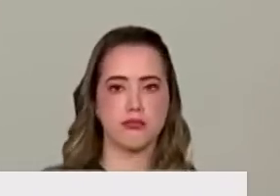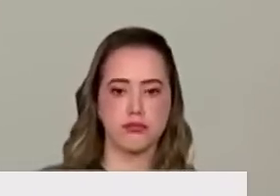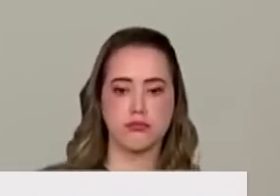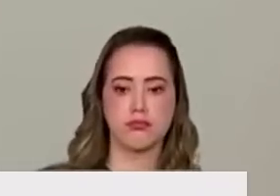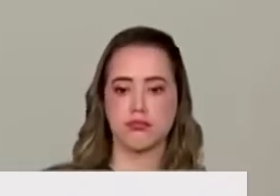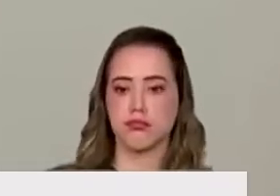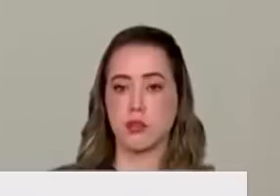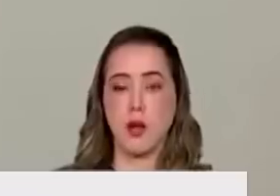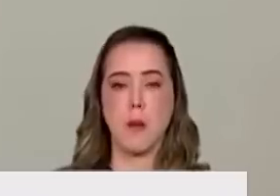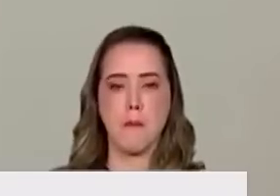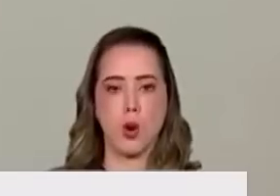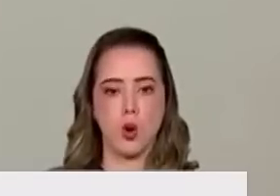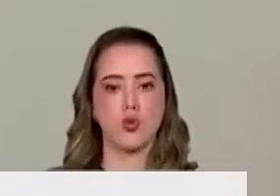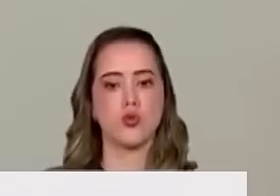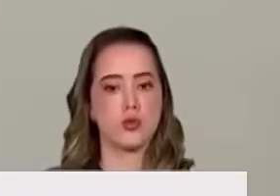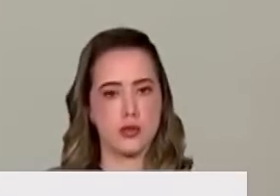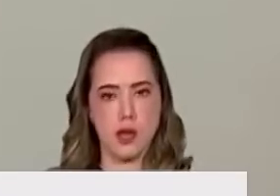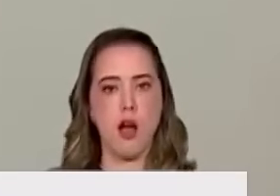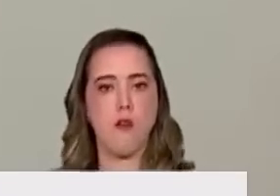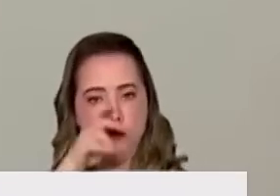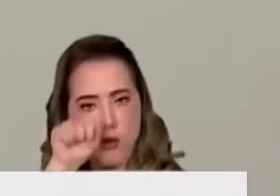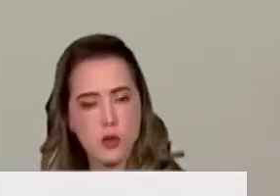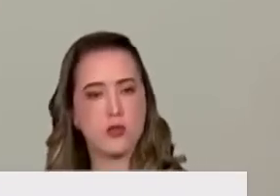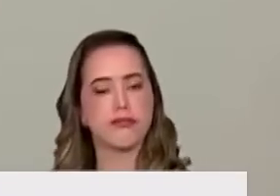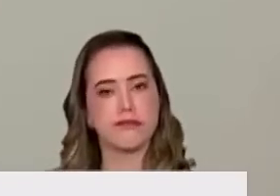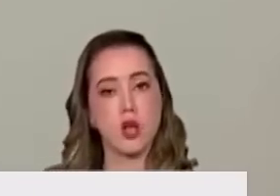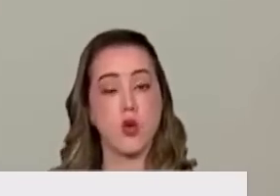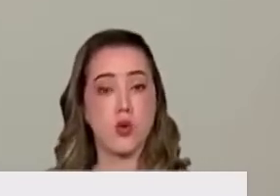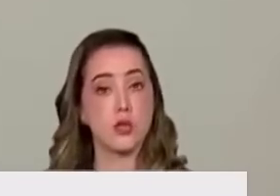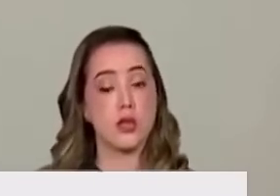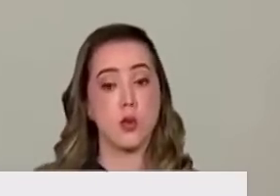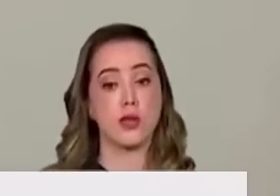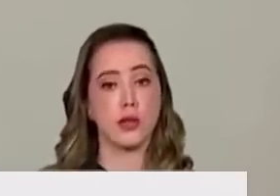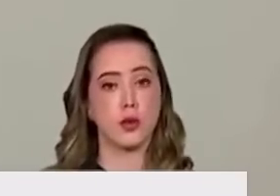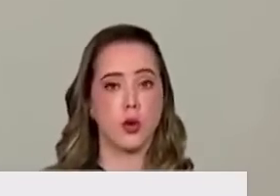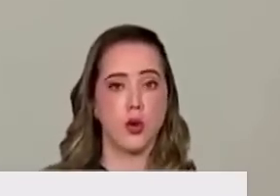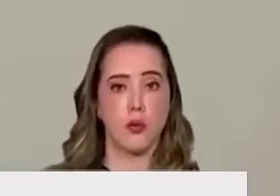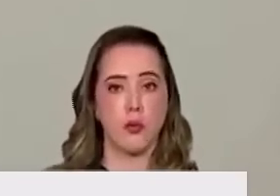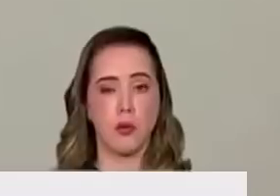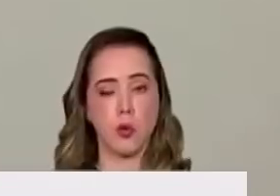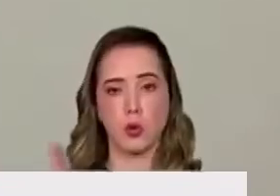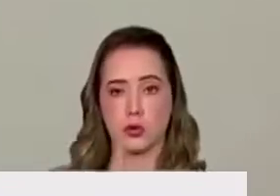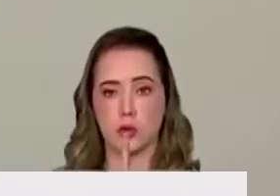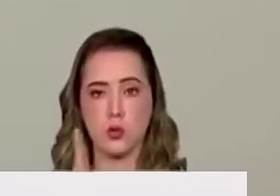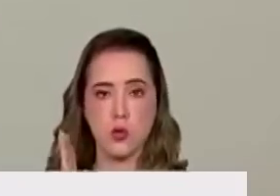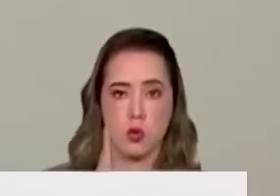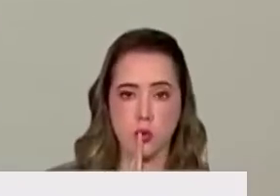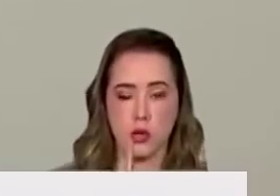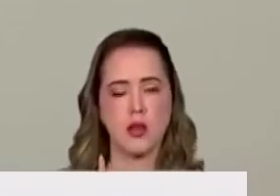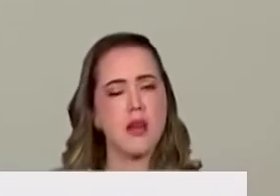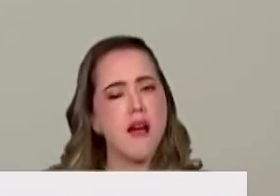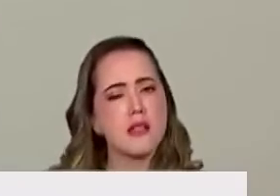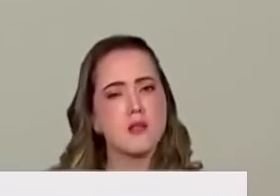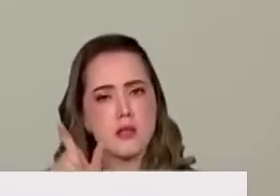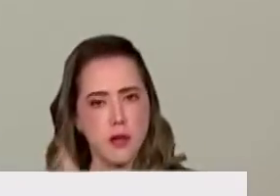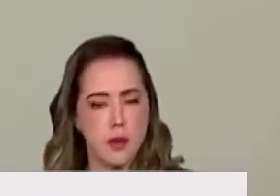vai poder pisar com toda a força no chão. Com o andador, por conta do equilíbrio. Geralmente, um paciente que é submetido a uma